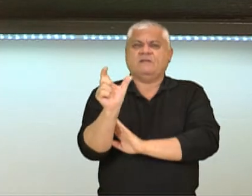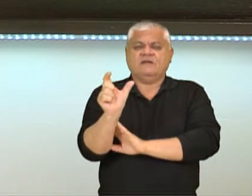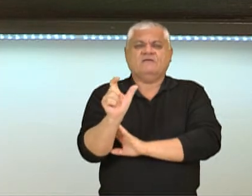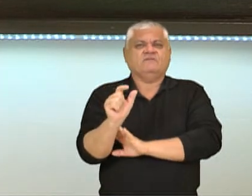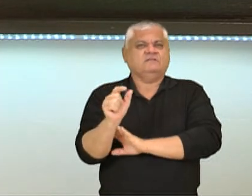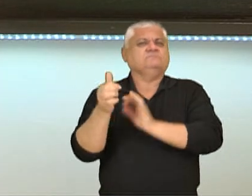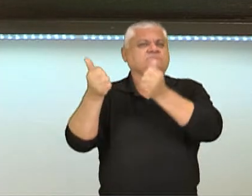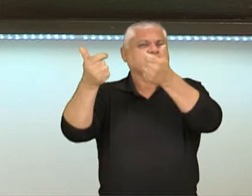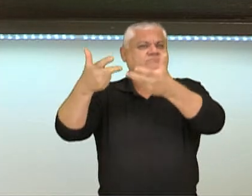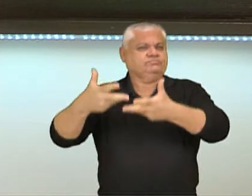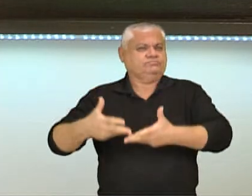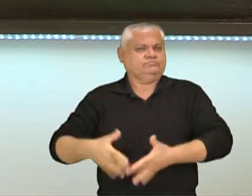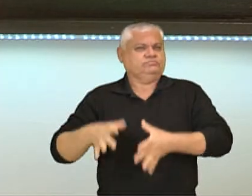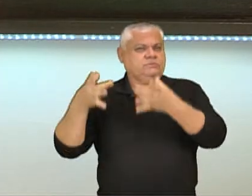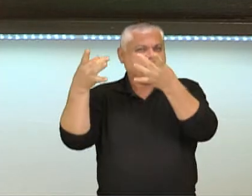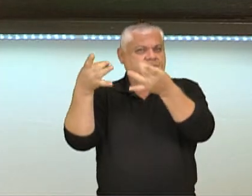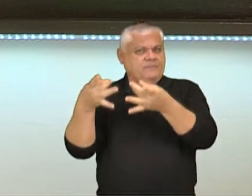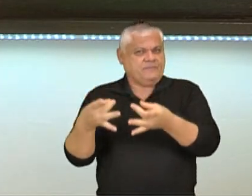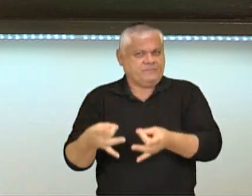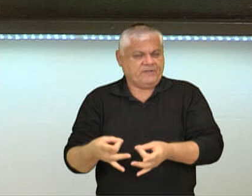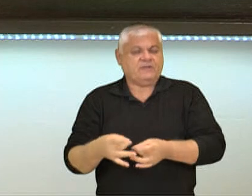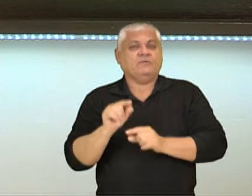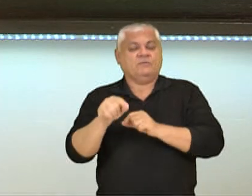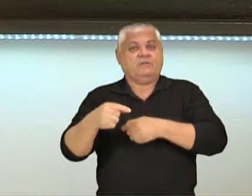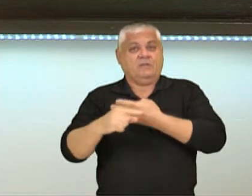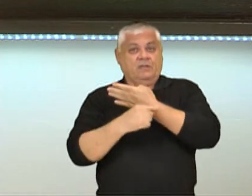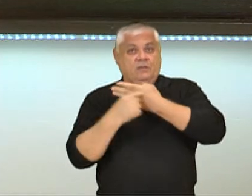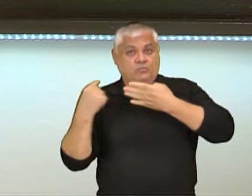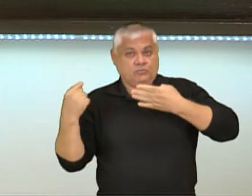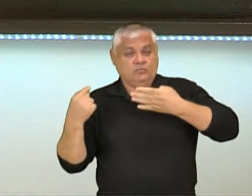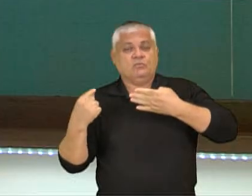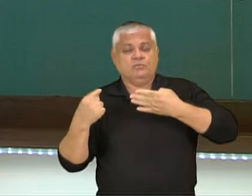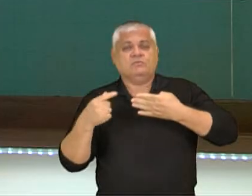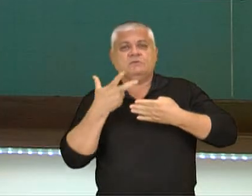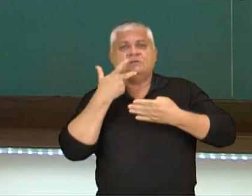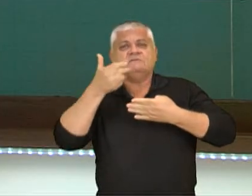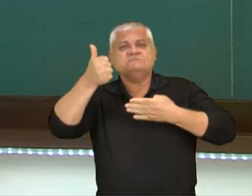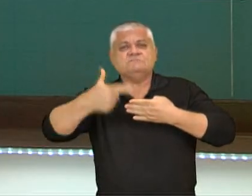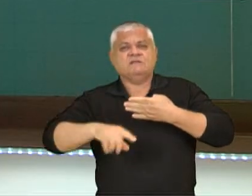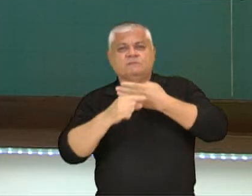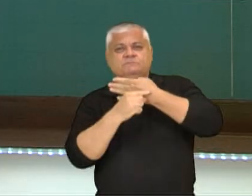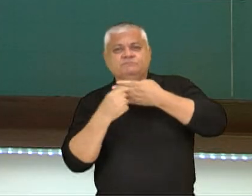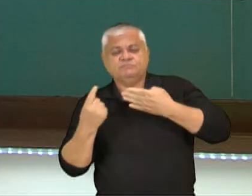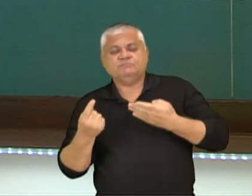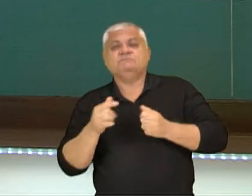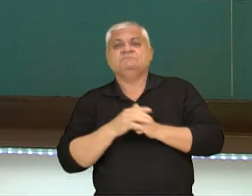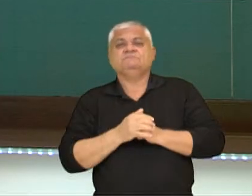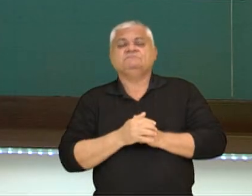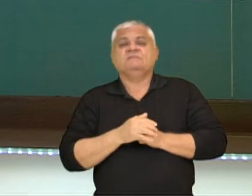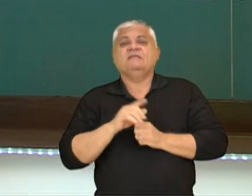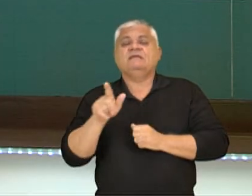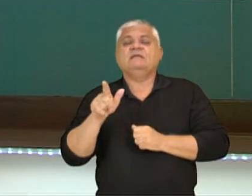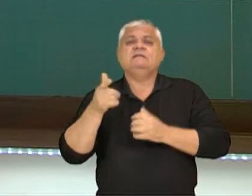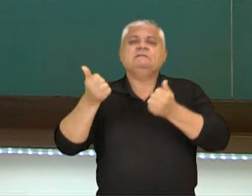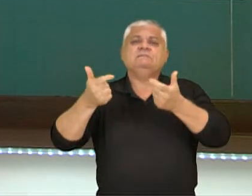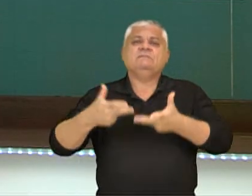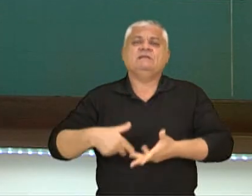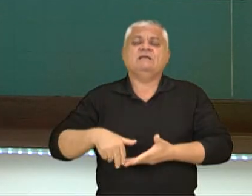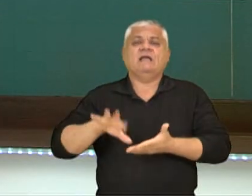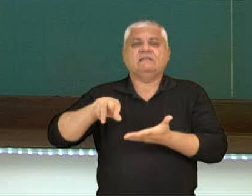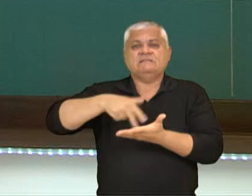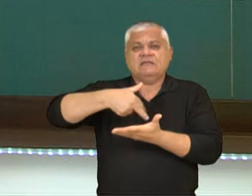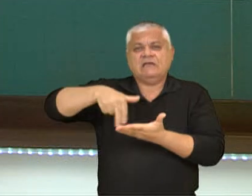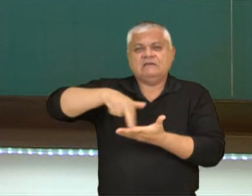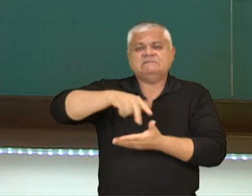definição, né? A professora trouxe uma definição de um autor, né? Então, uma definição científica, e aí